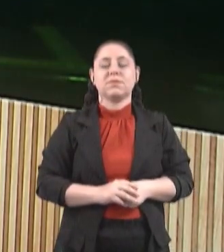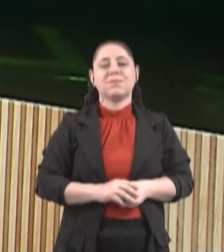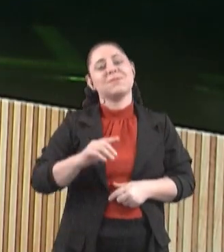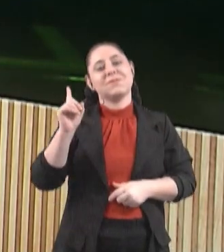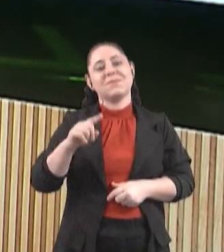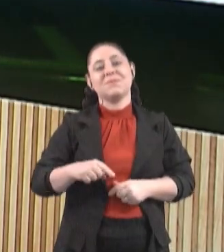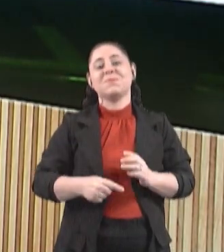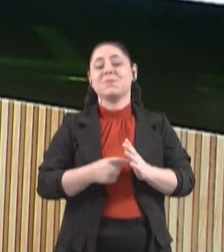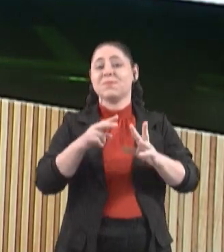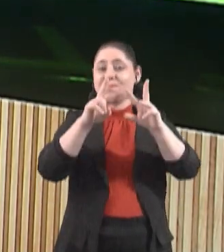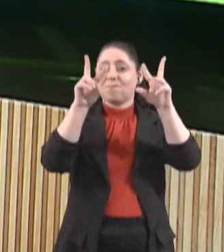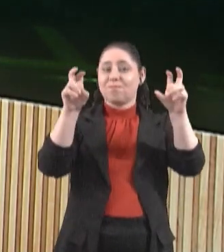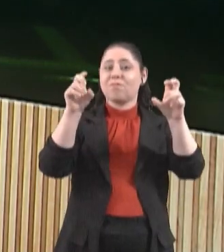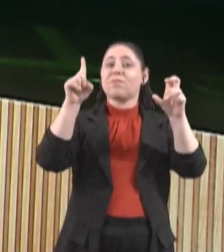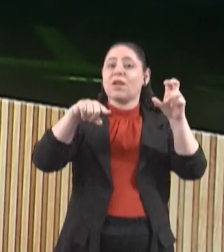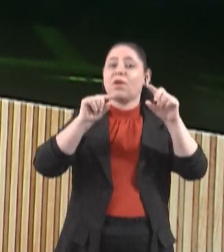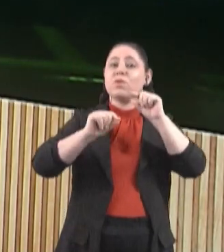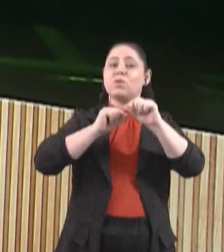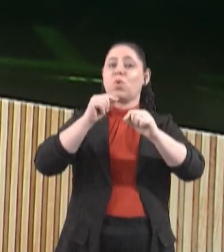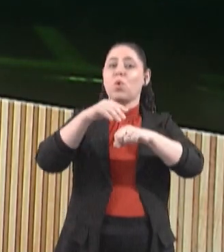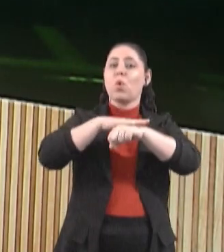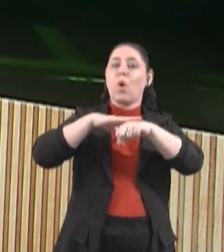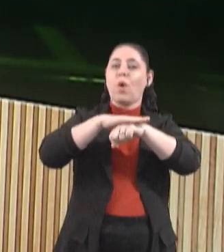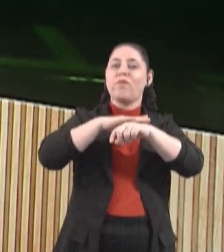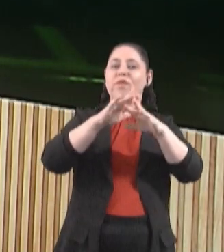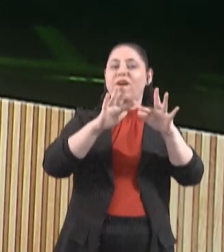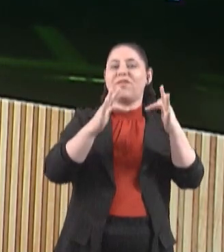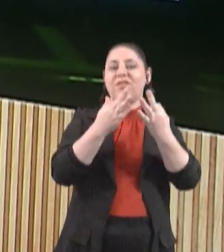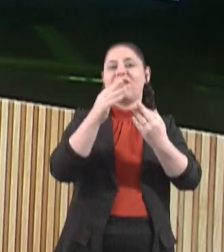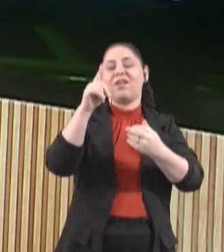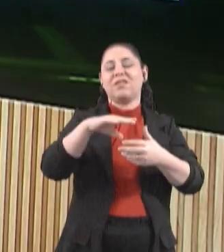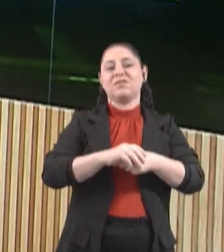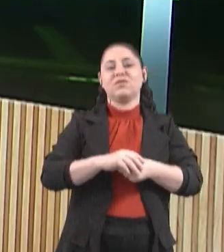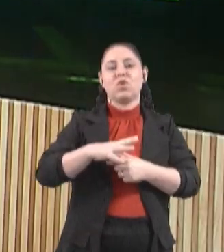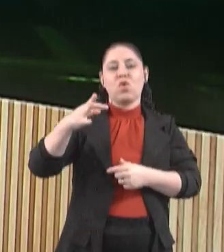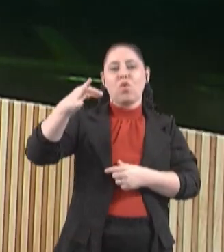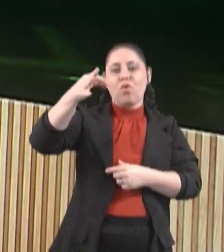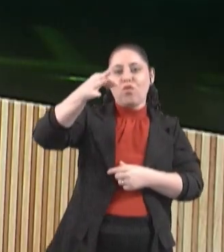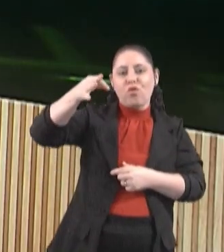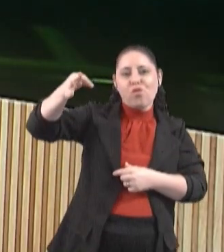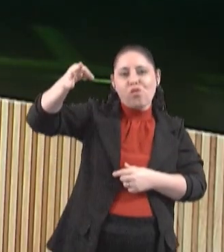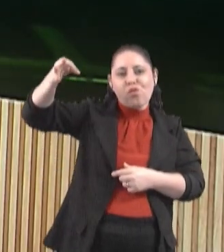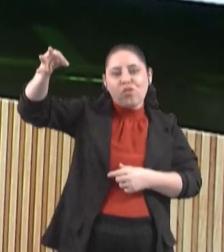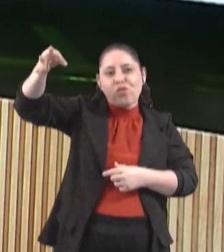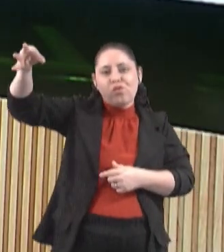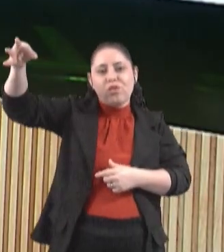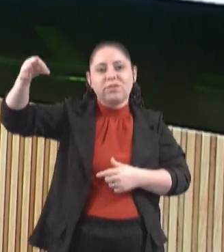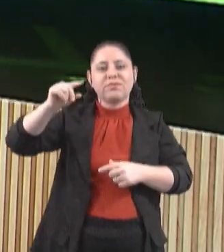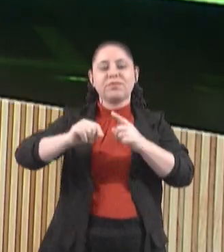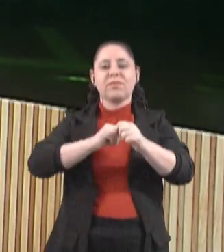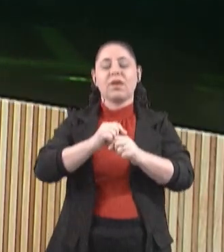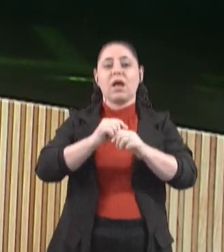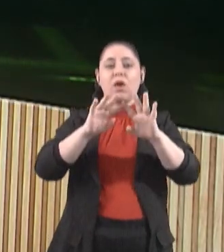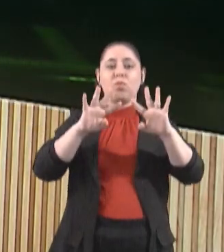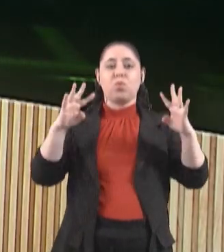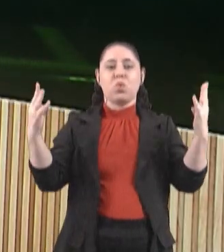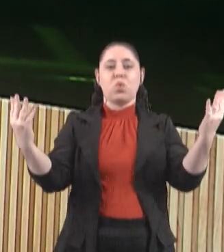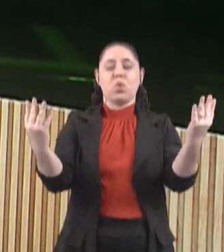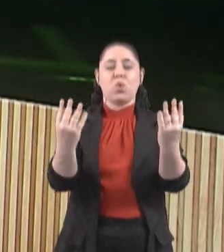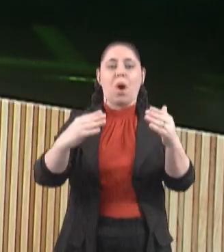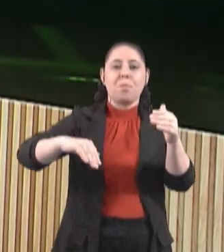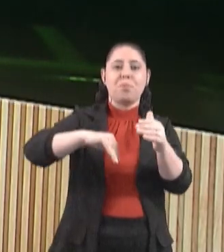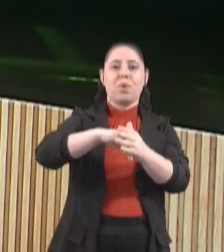Pois é, e o primeiro tema, né, que é assunto de conversa de família, né? O disco voador, o OVNI, lá no Morenão.